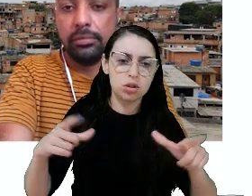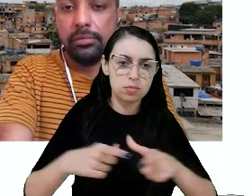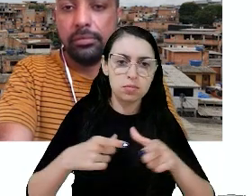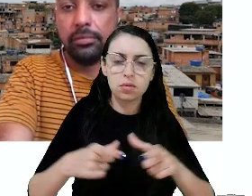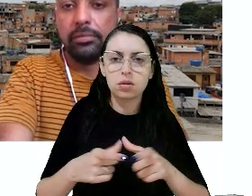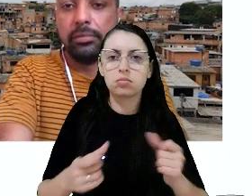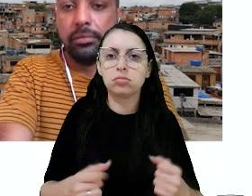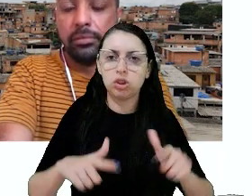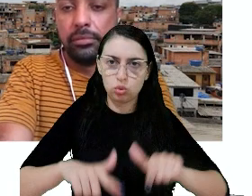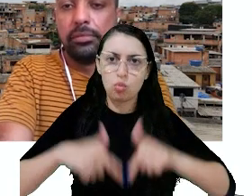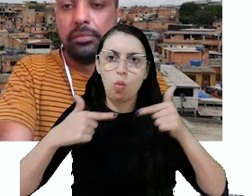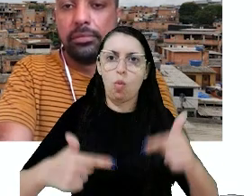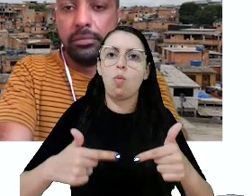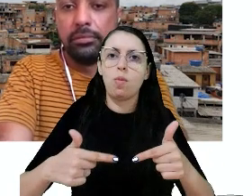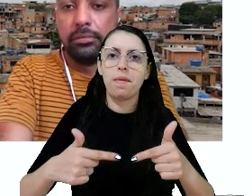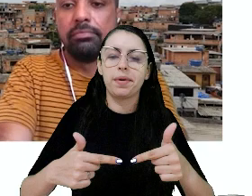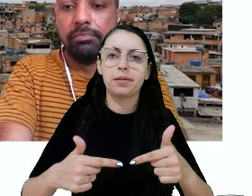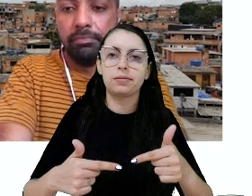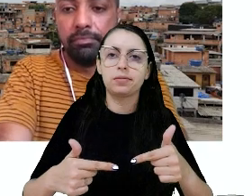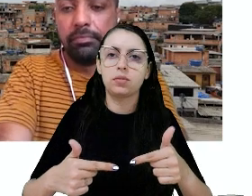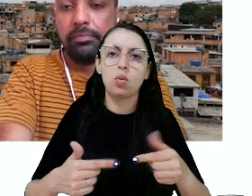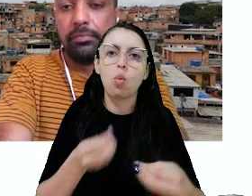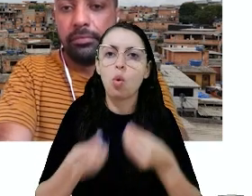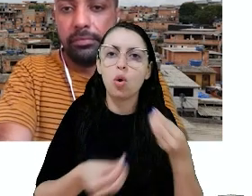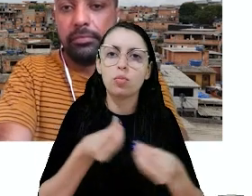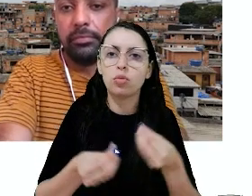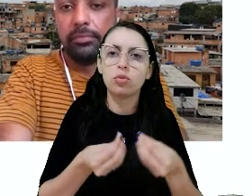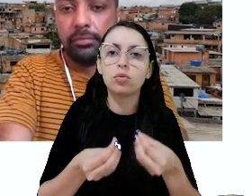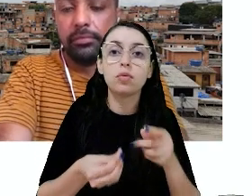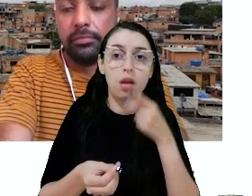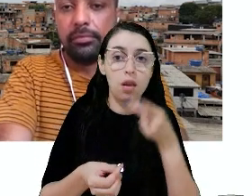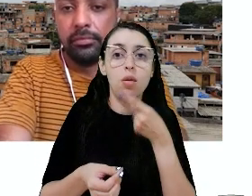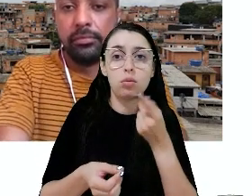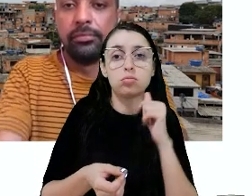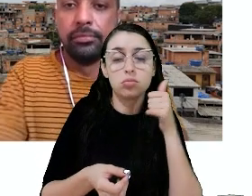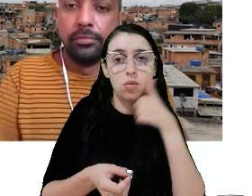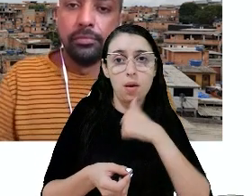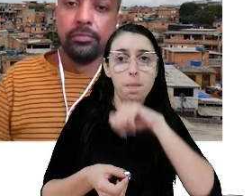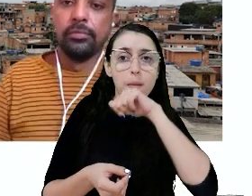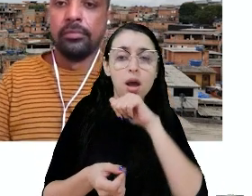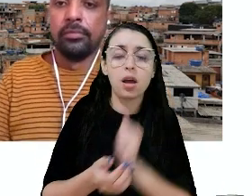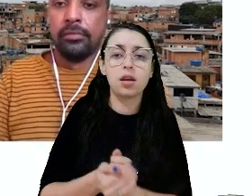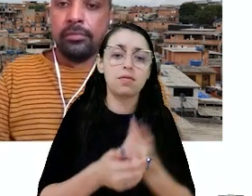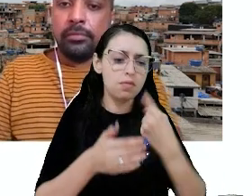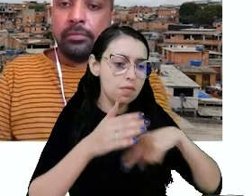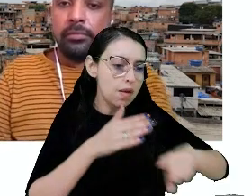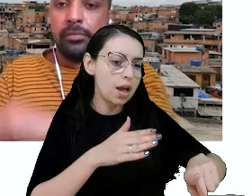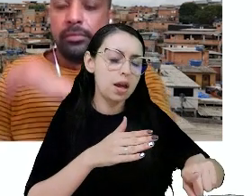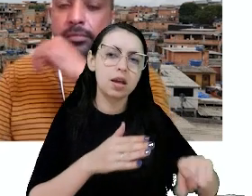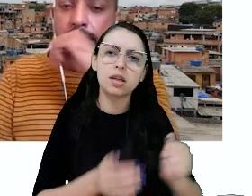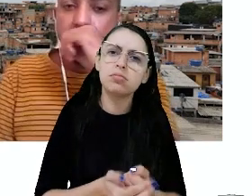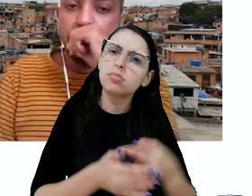realidade um espaço de luta, né? De luta, como você falou da sua mãe, como ela vai